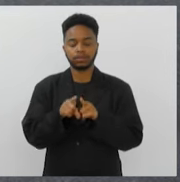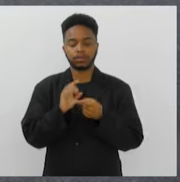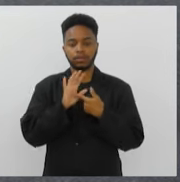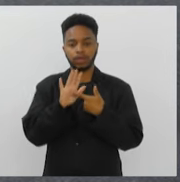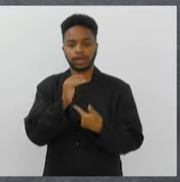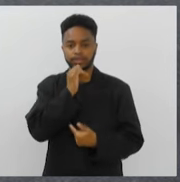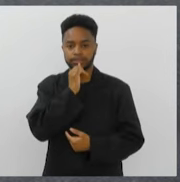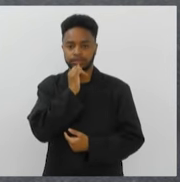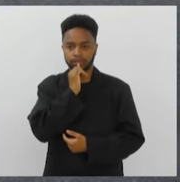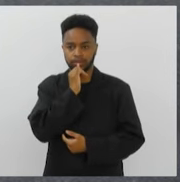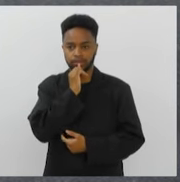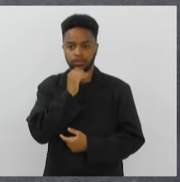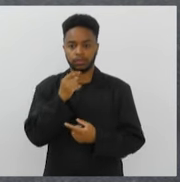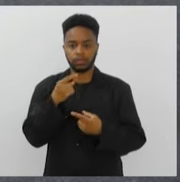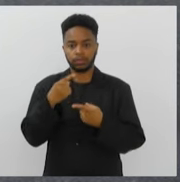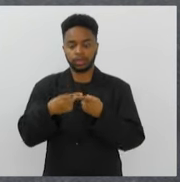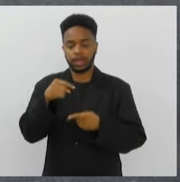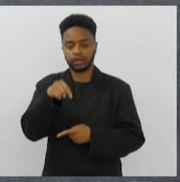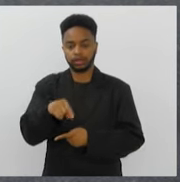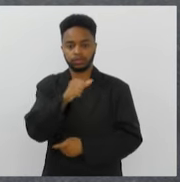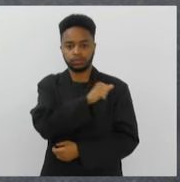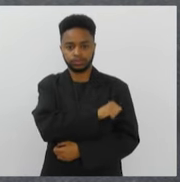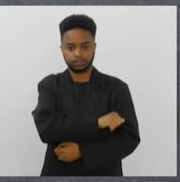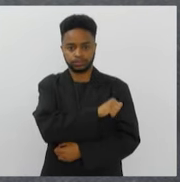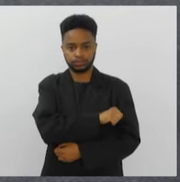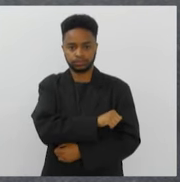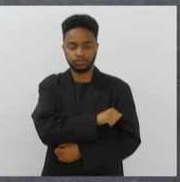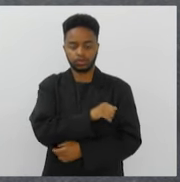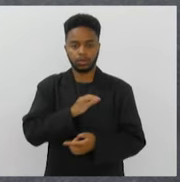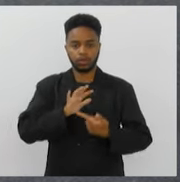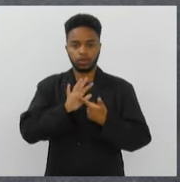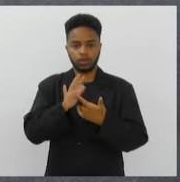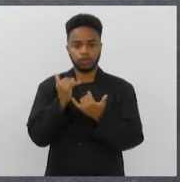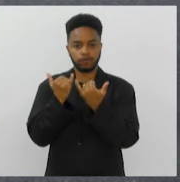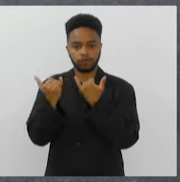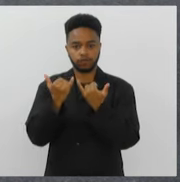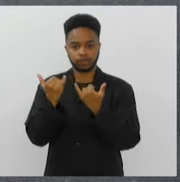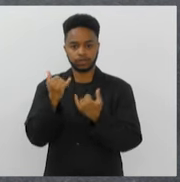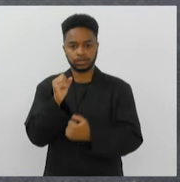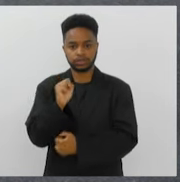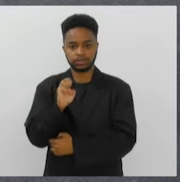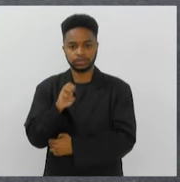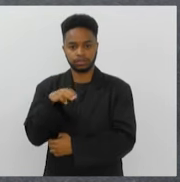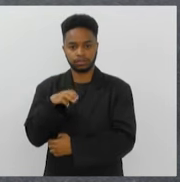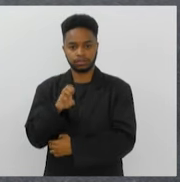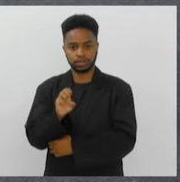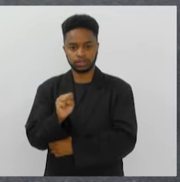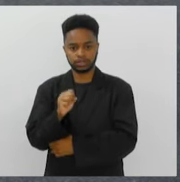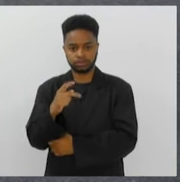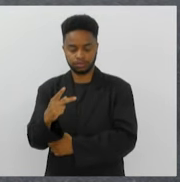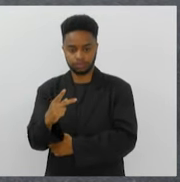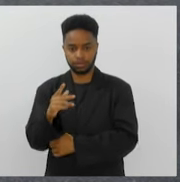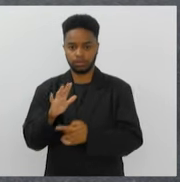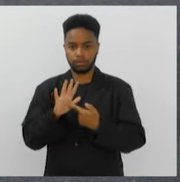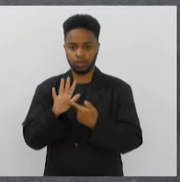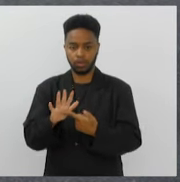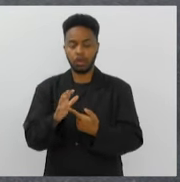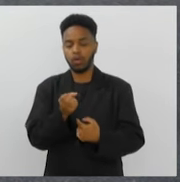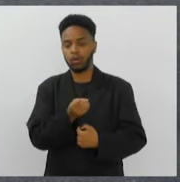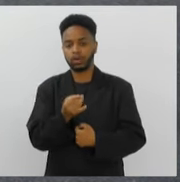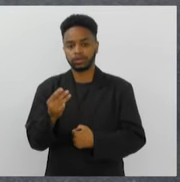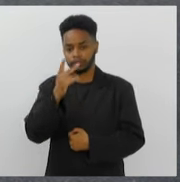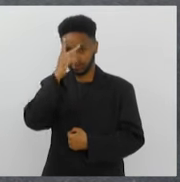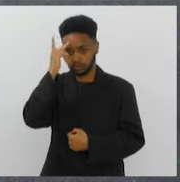os números, no estado do Rio de Janeiro, segundo dados do CEMESP, a taxa de evasão do ensino